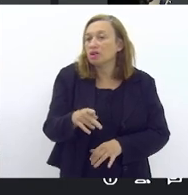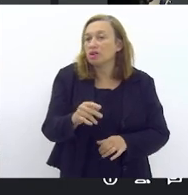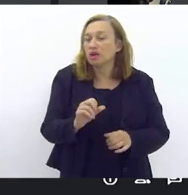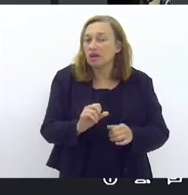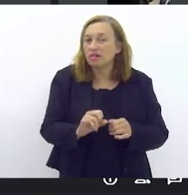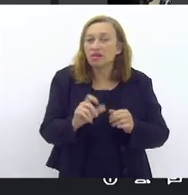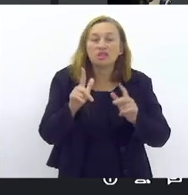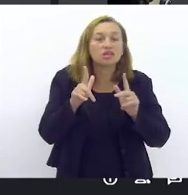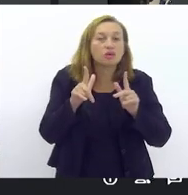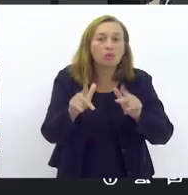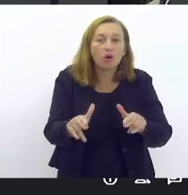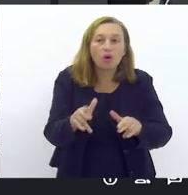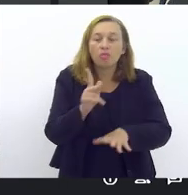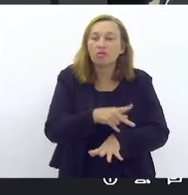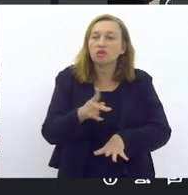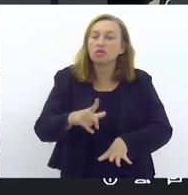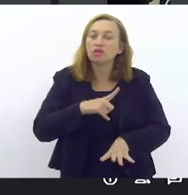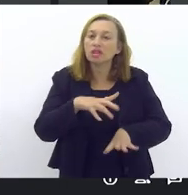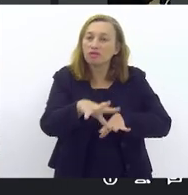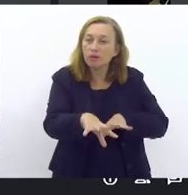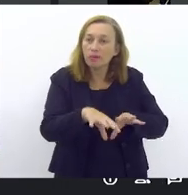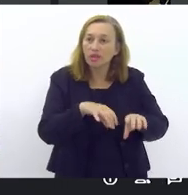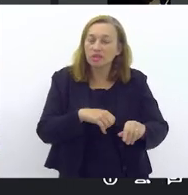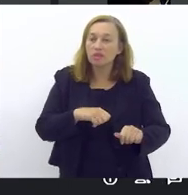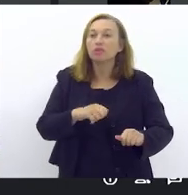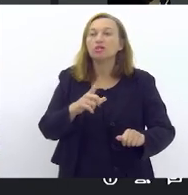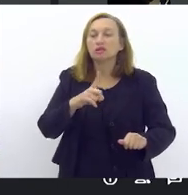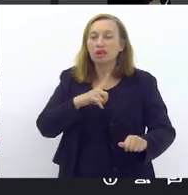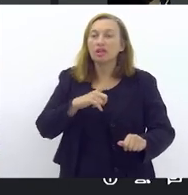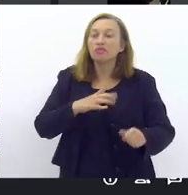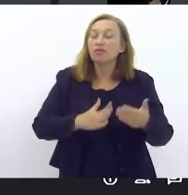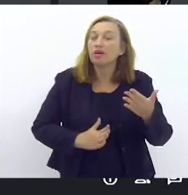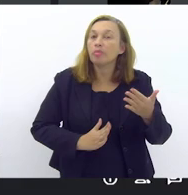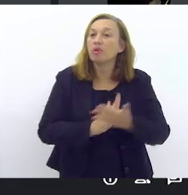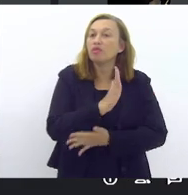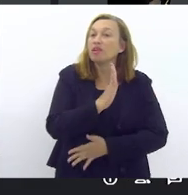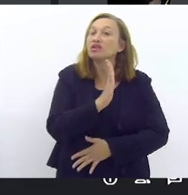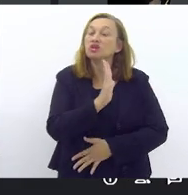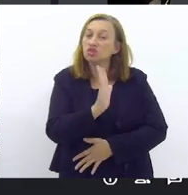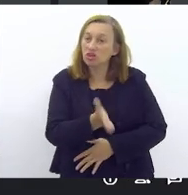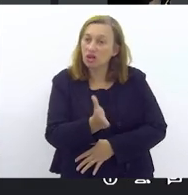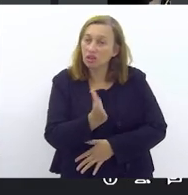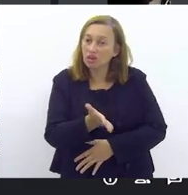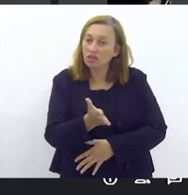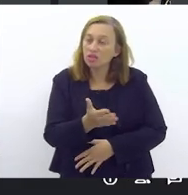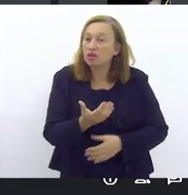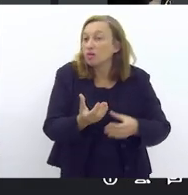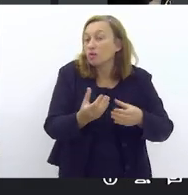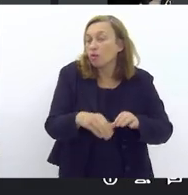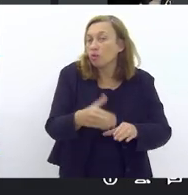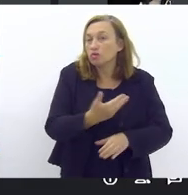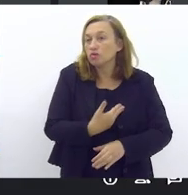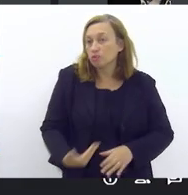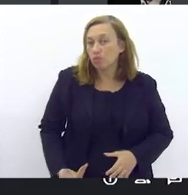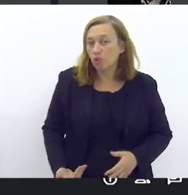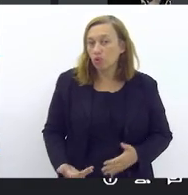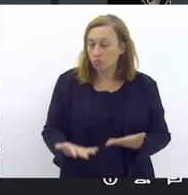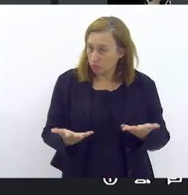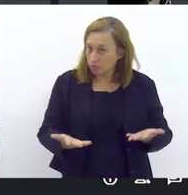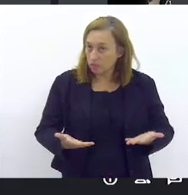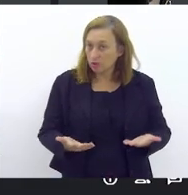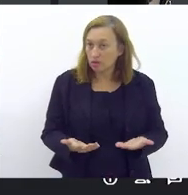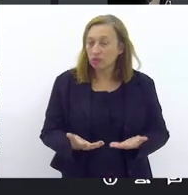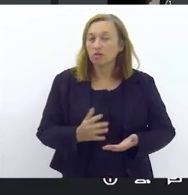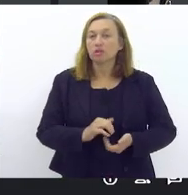docente, elas têm formação e elas também foram aprovadas já em concurso público. As condições